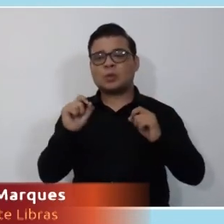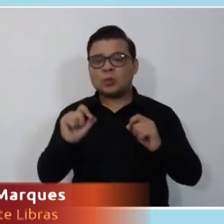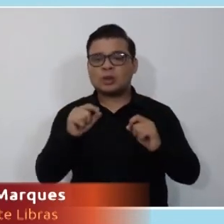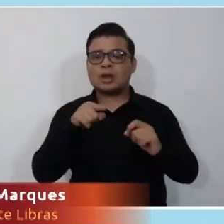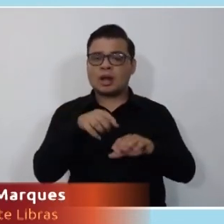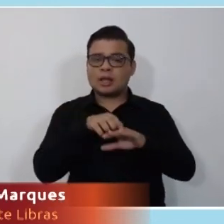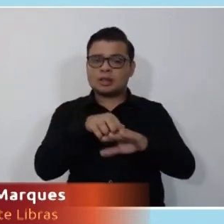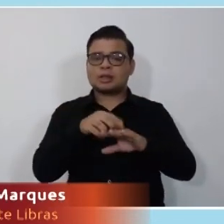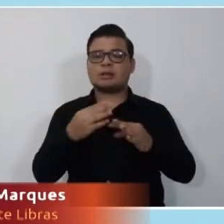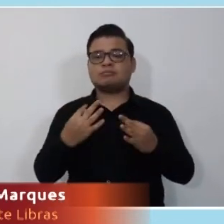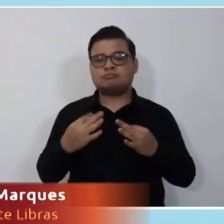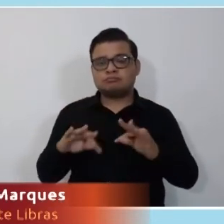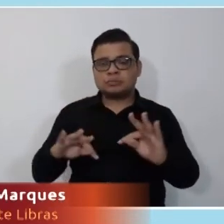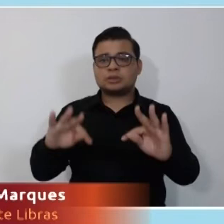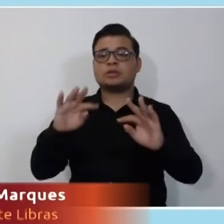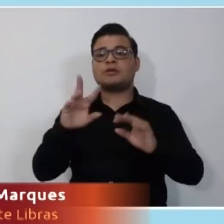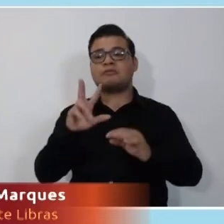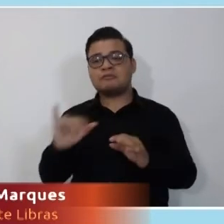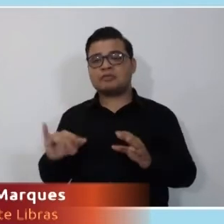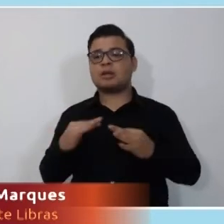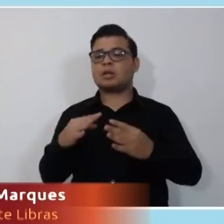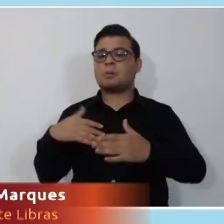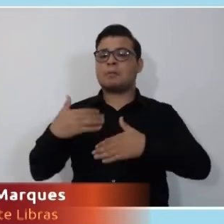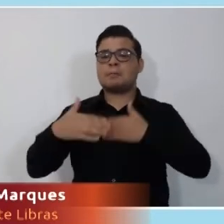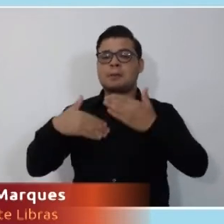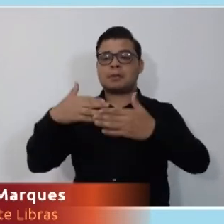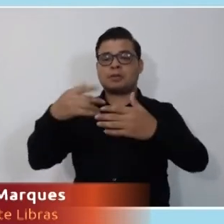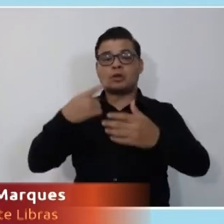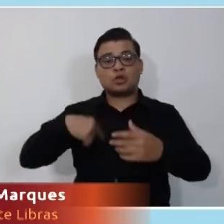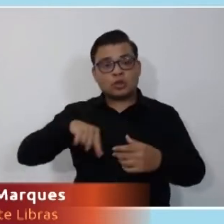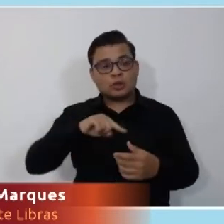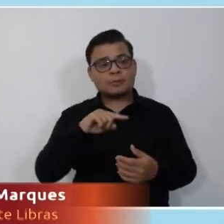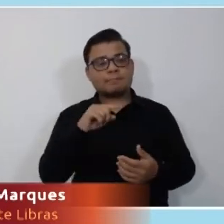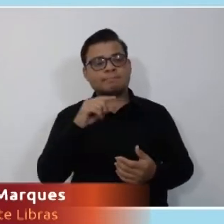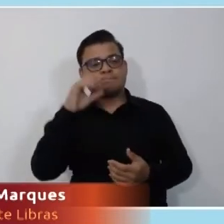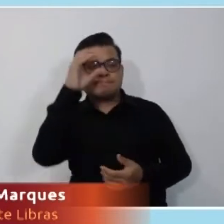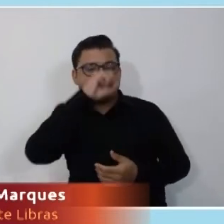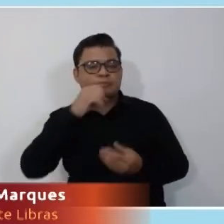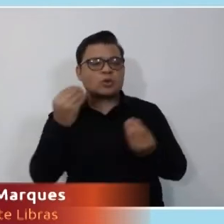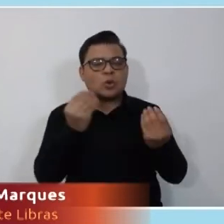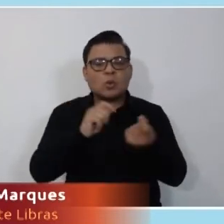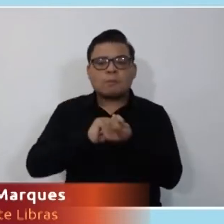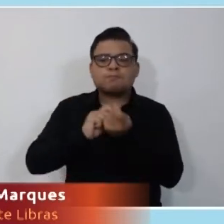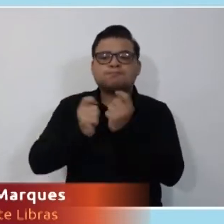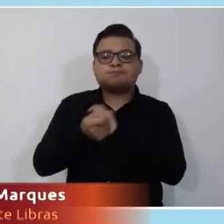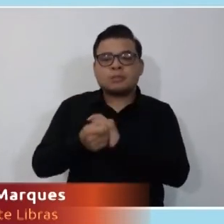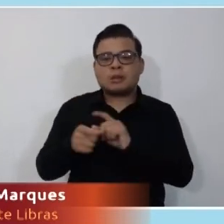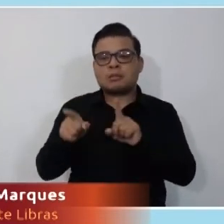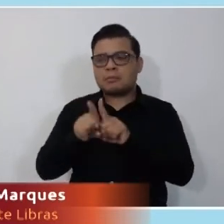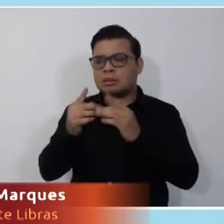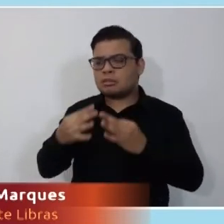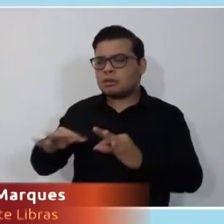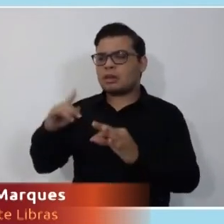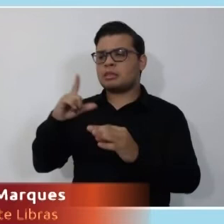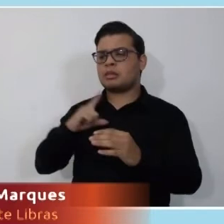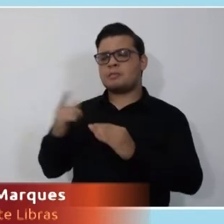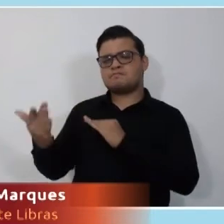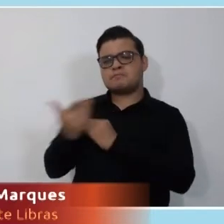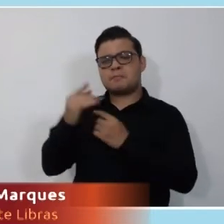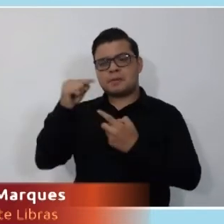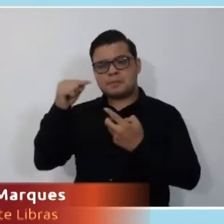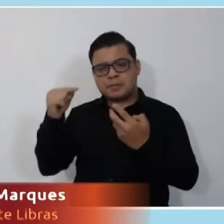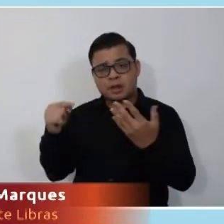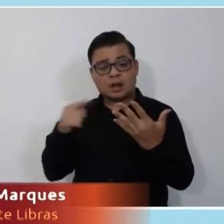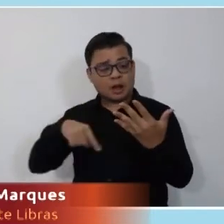chegar novas tecnologias, nós vamos ter que nos adaptar e procurar os benefícios das novas tecnologias. E, além disso, vamos ter